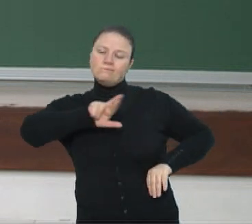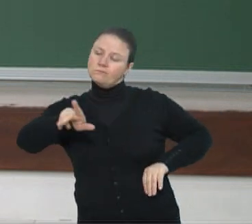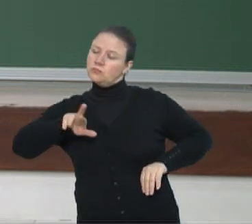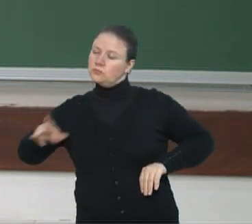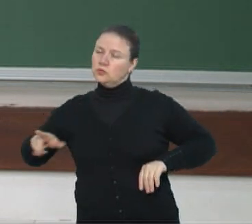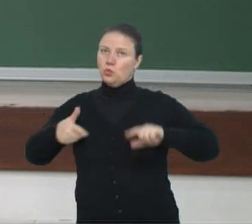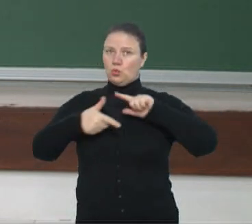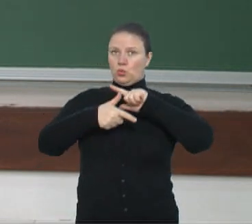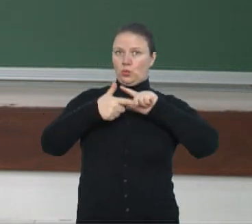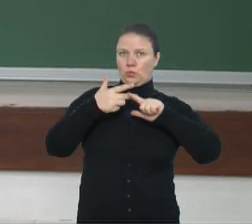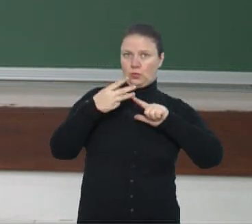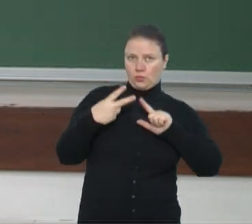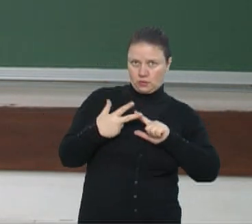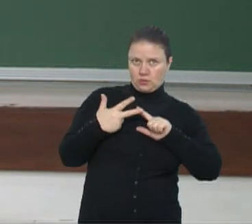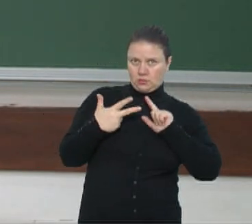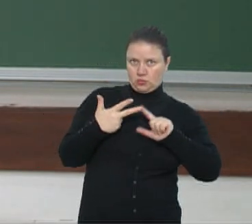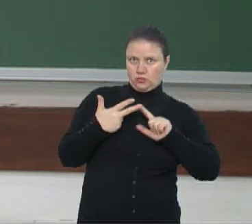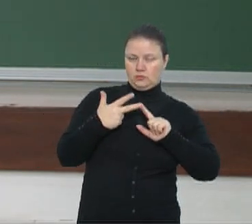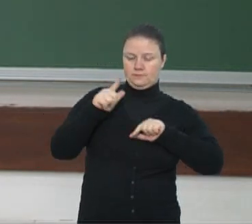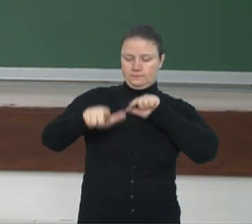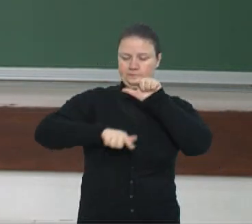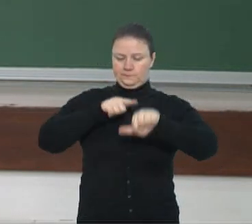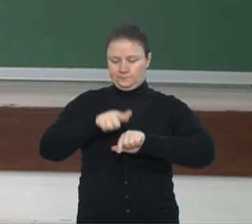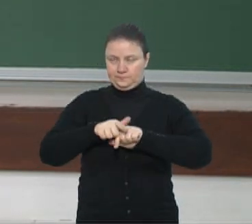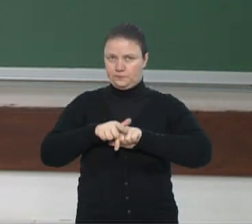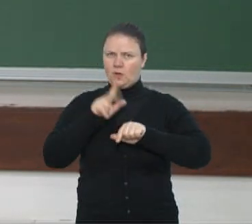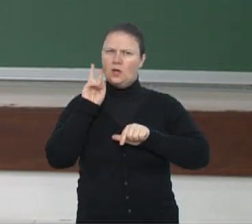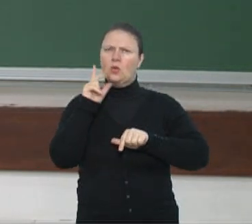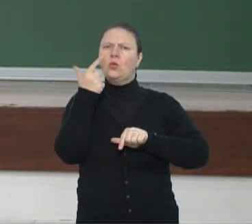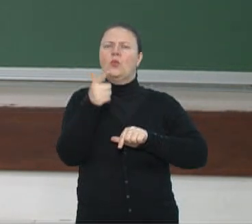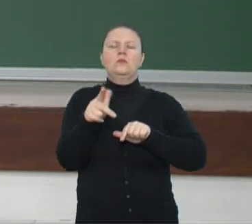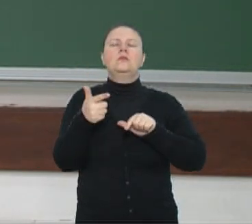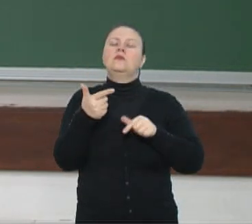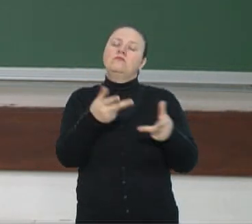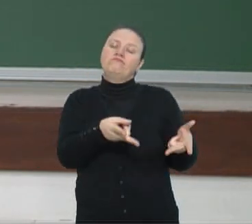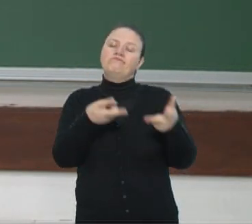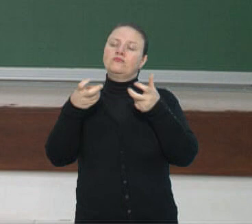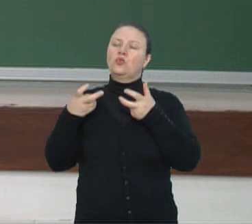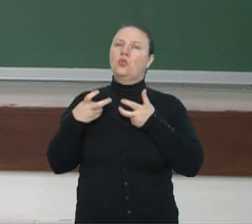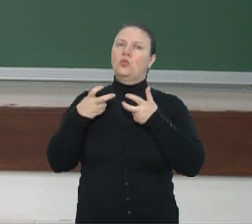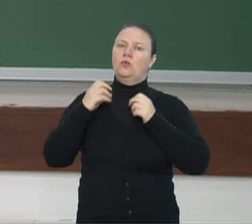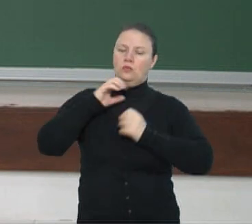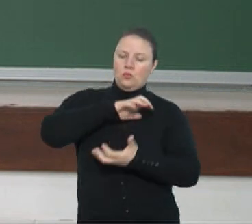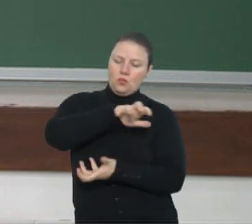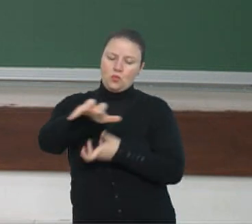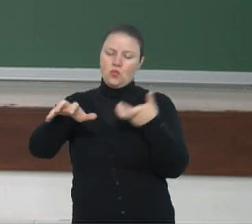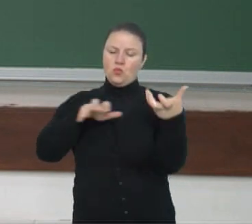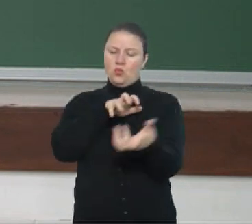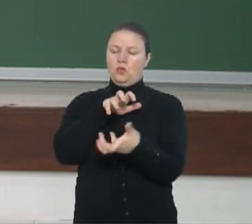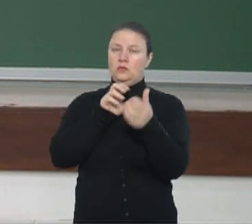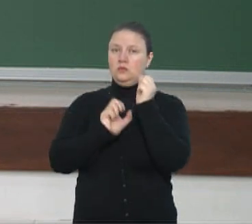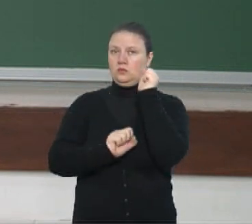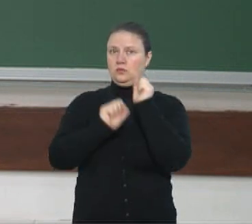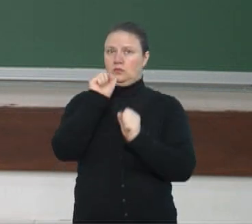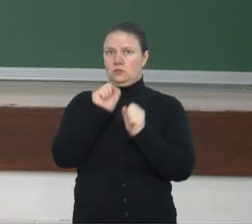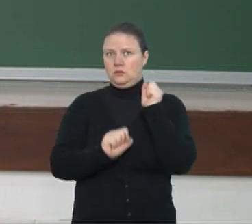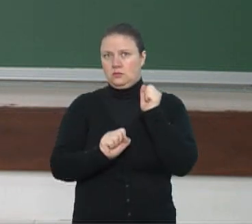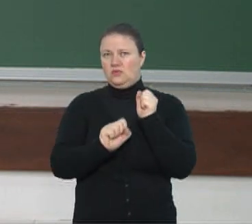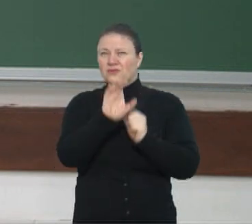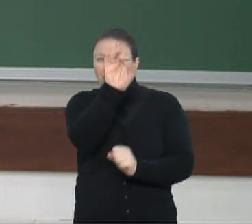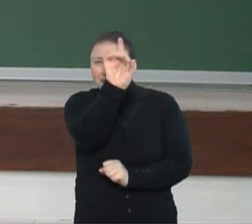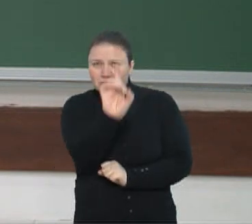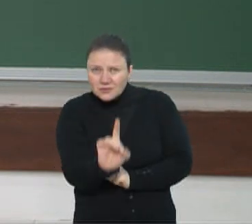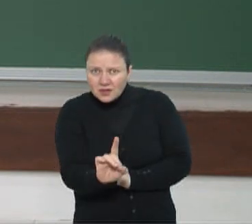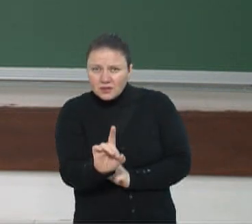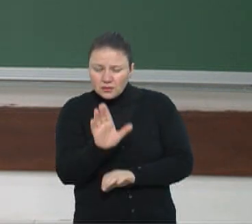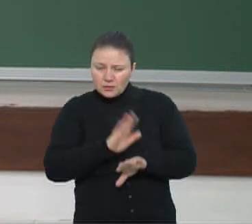de trabalho. E a outra coisa que nós percebemos é que no momento inicial da Revolução Industrial não havia nenhum direito dos